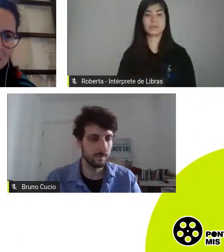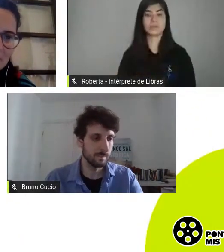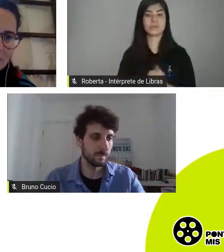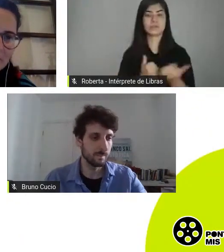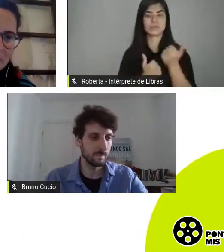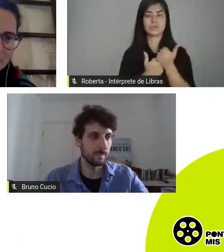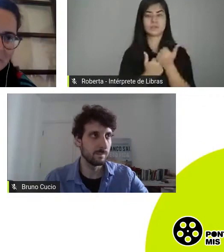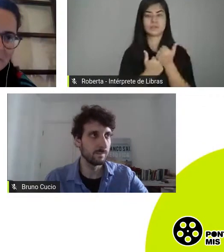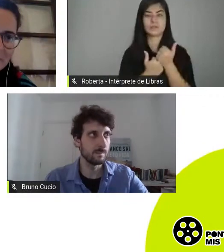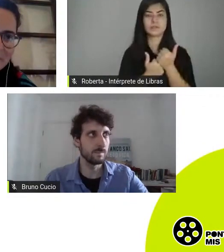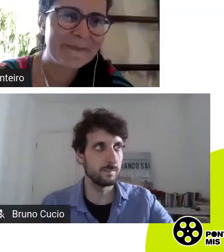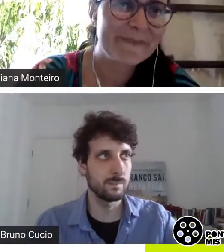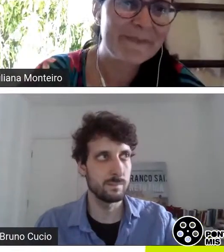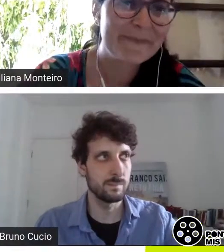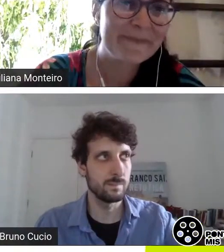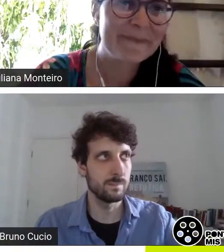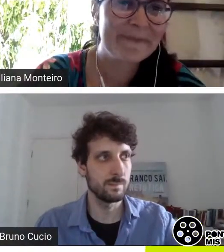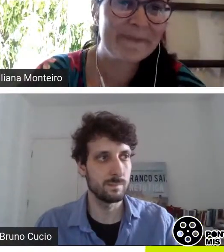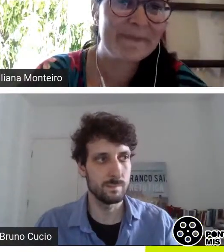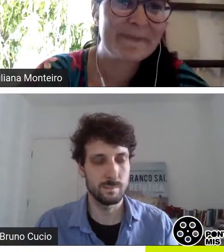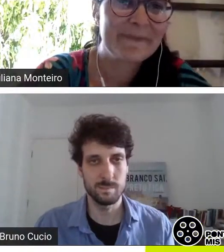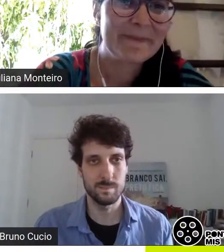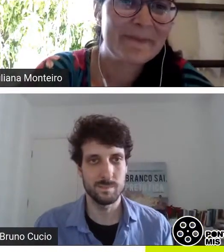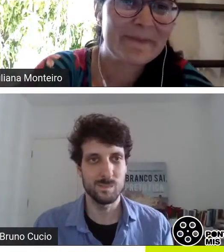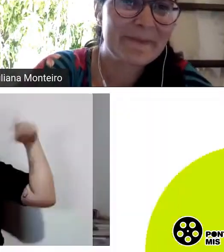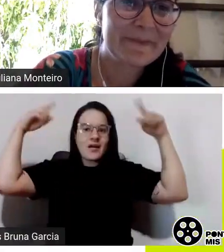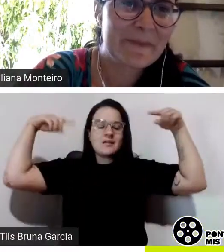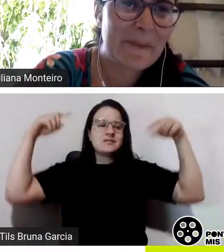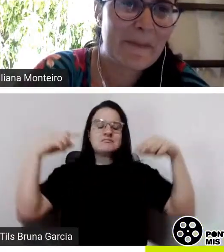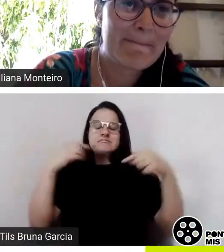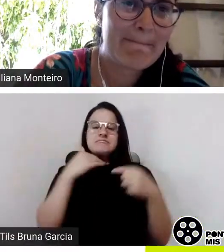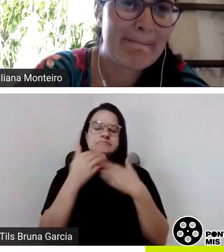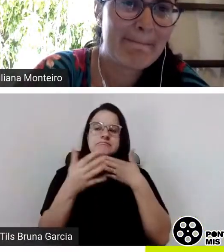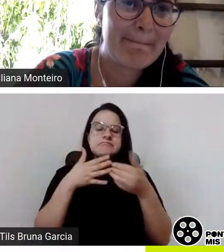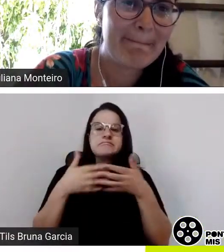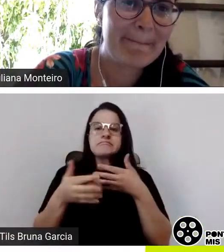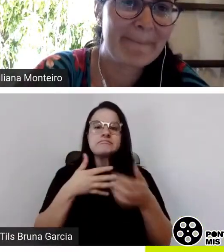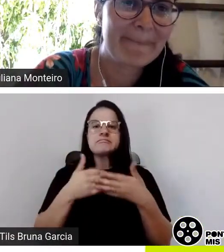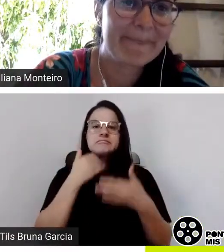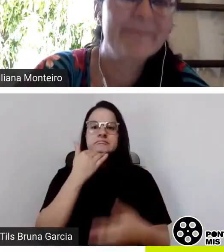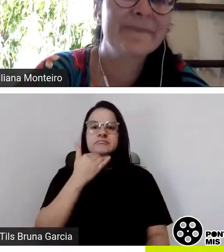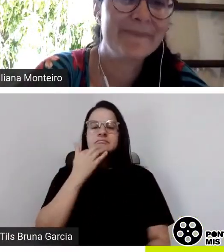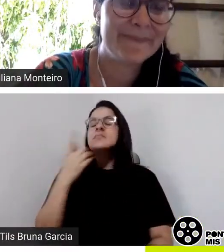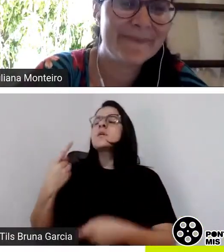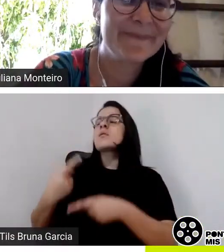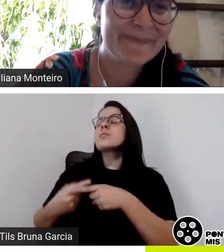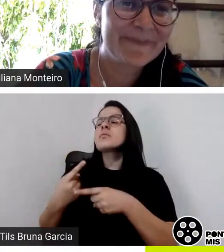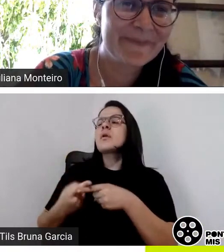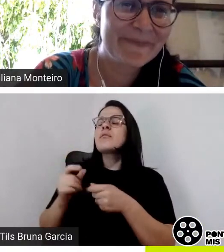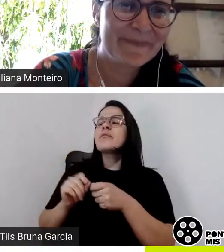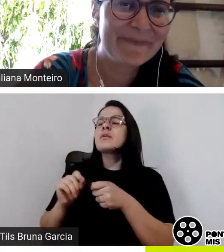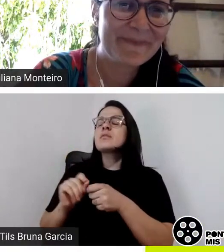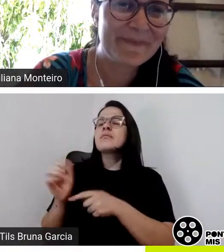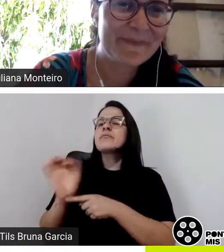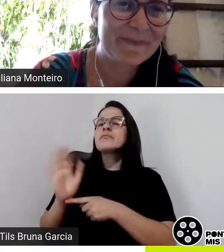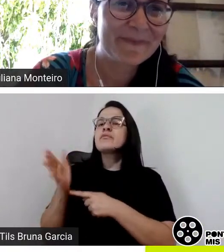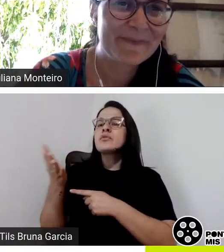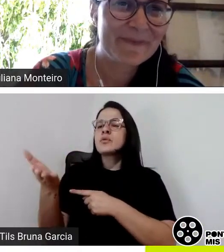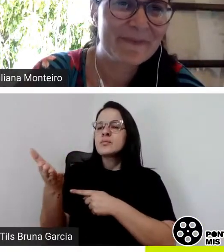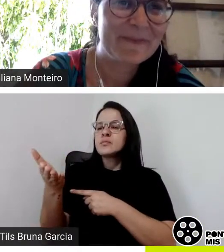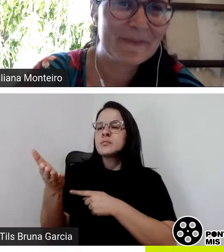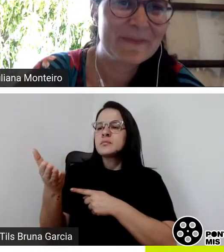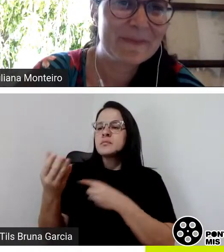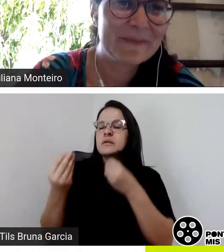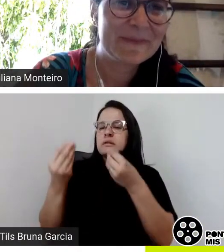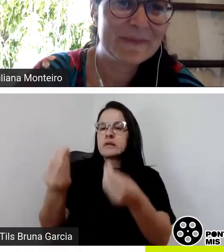é indiferente para os carneiros, não fará bem nem mal aos carneiros. E aí o chefe perguntou, então para que fazer um filme? Se não faz nem bem aos animais,